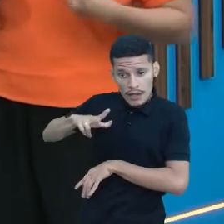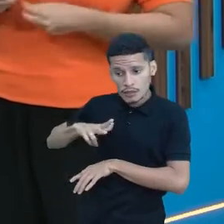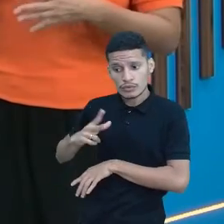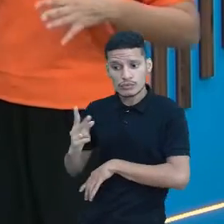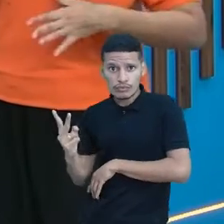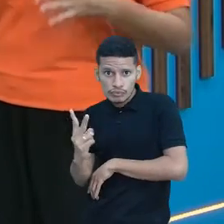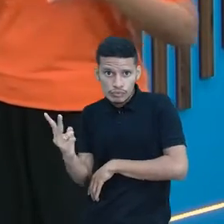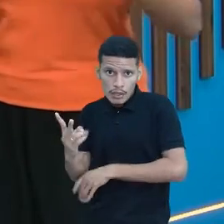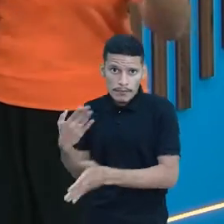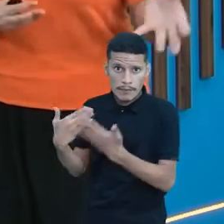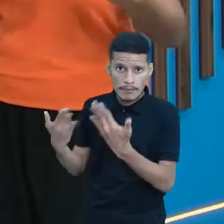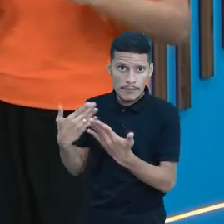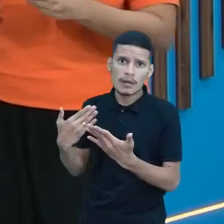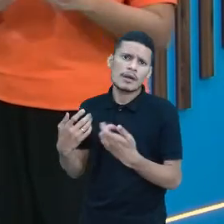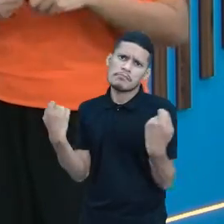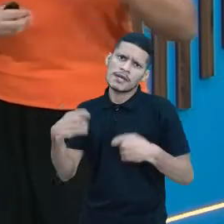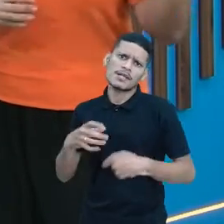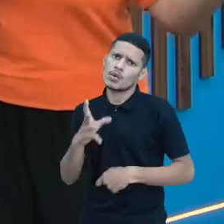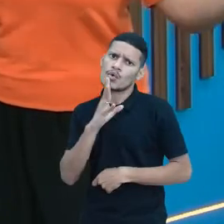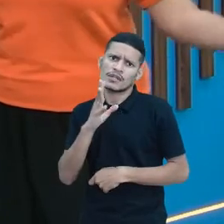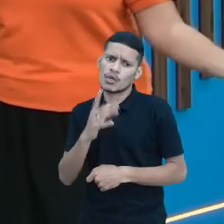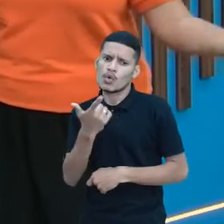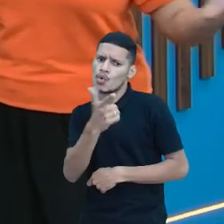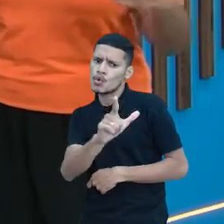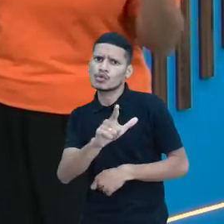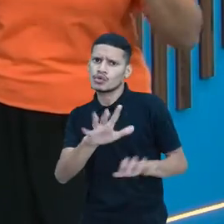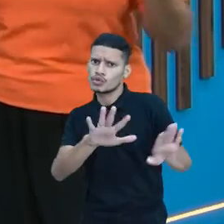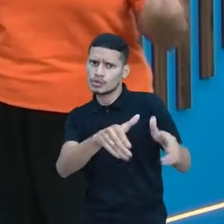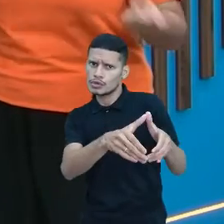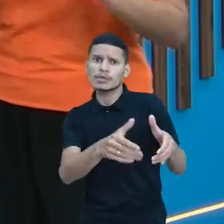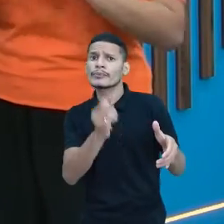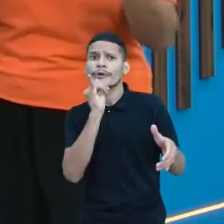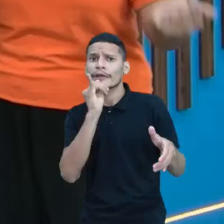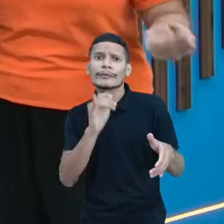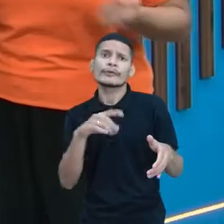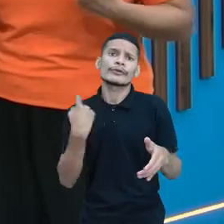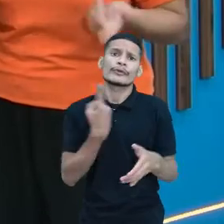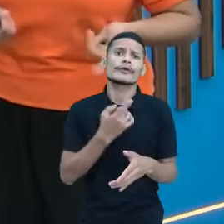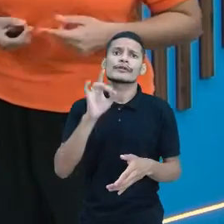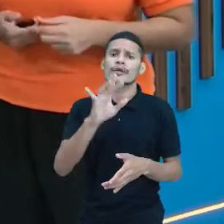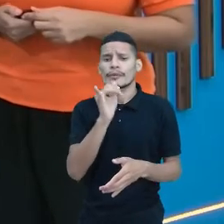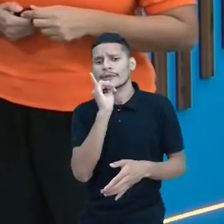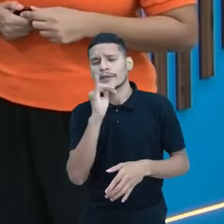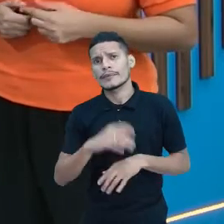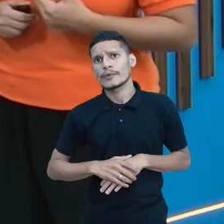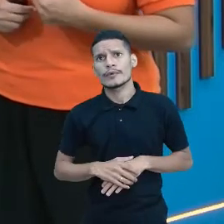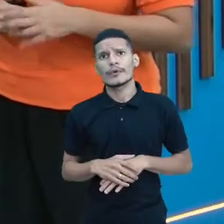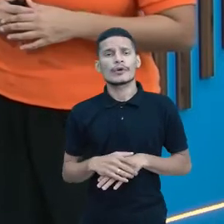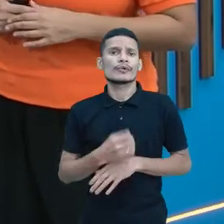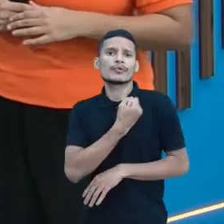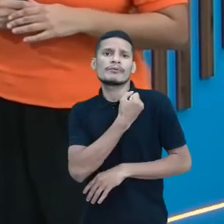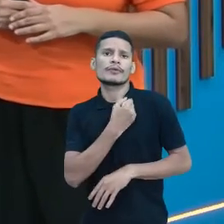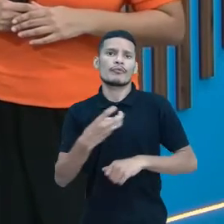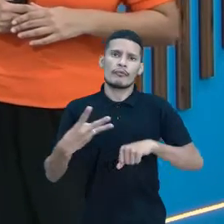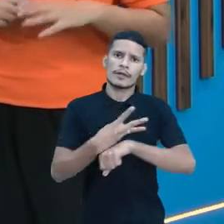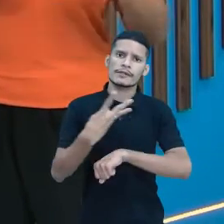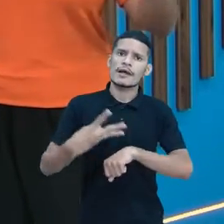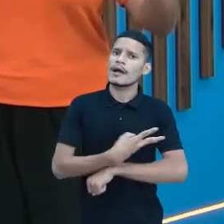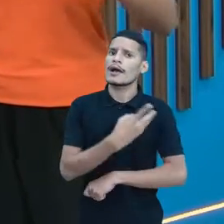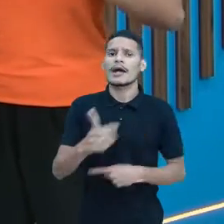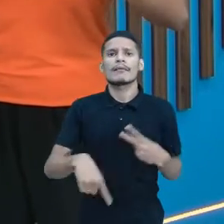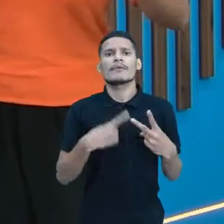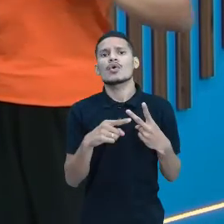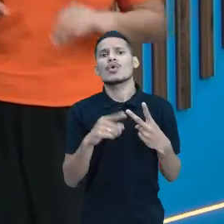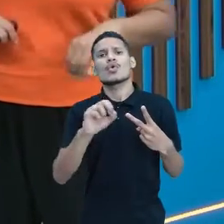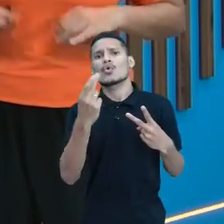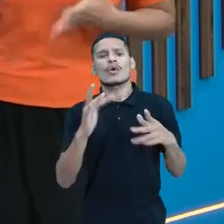que vocês não precisam conhecer as pessoas em outros chats, né? A gente pode, por exemplo, só trocar um número do WhatsApp